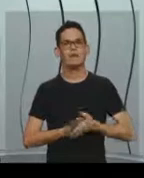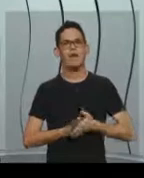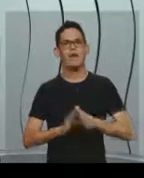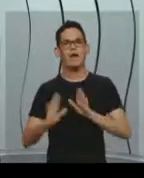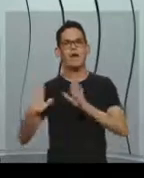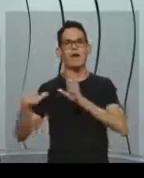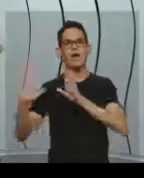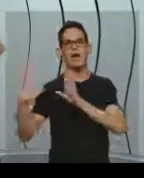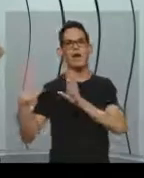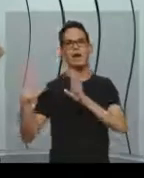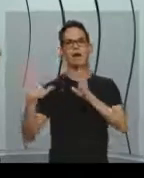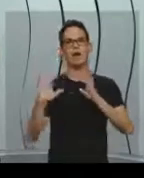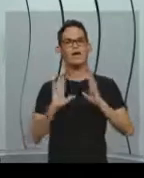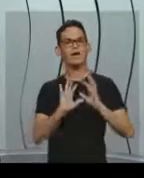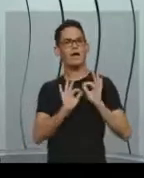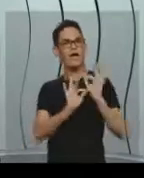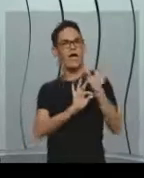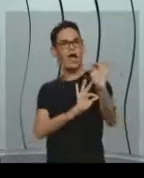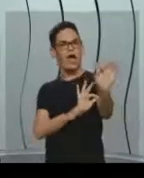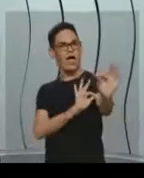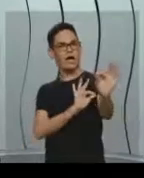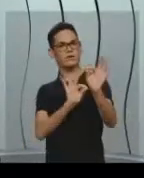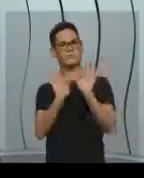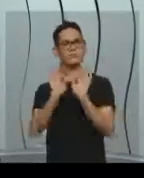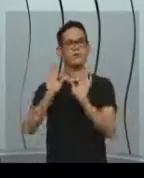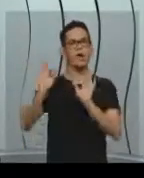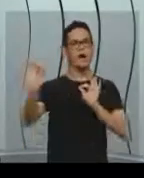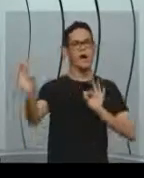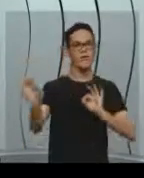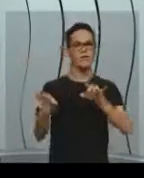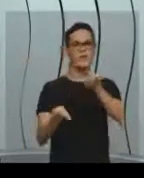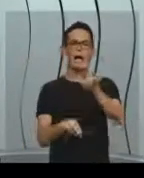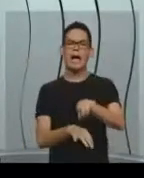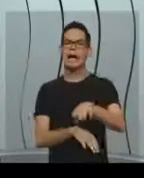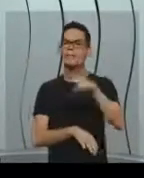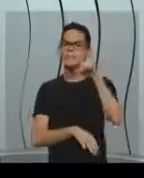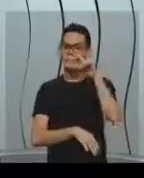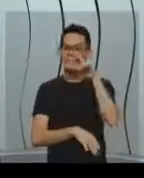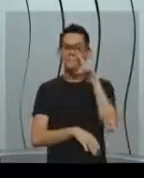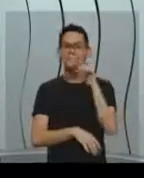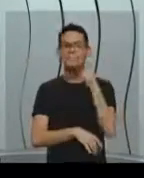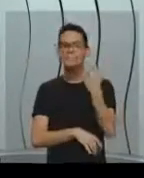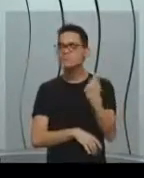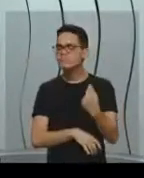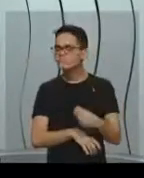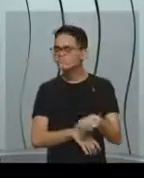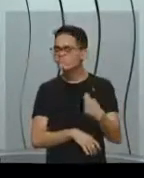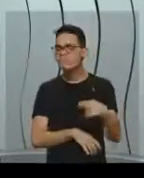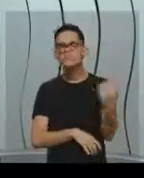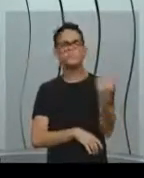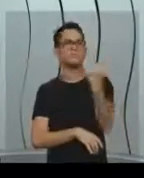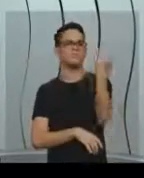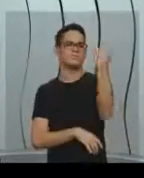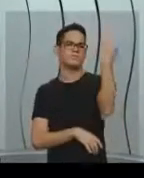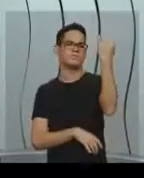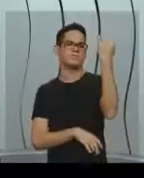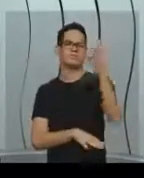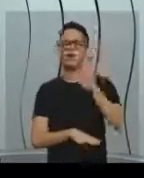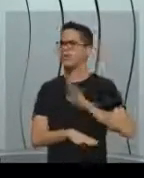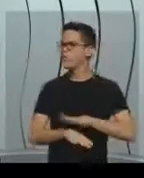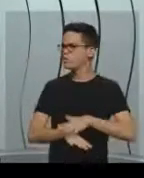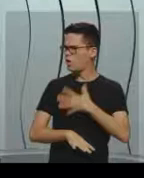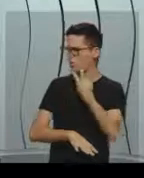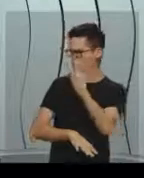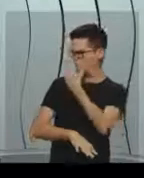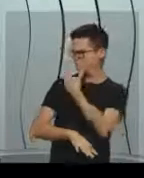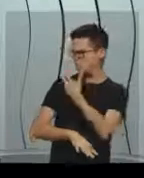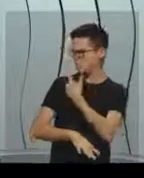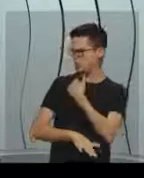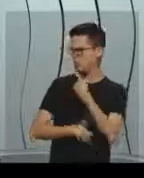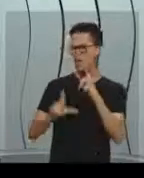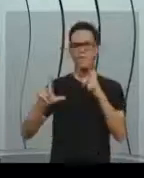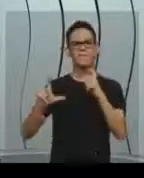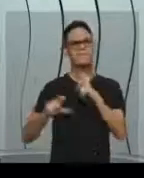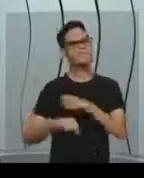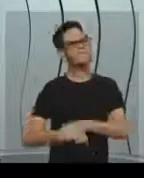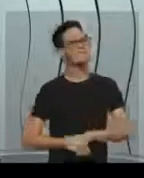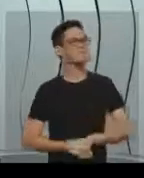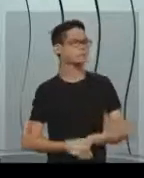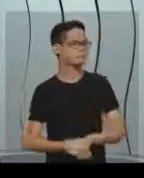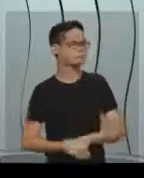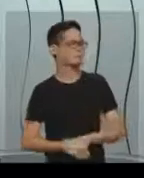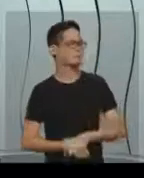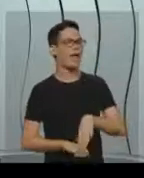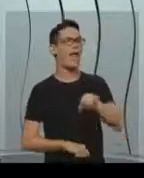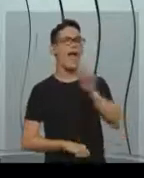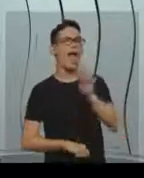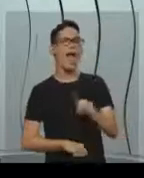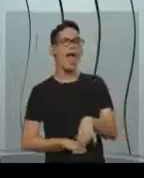Ângulo. Gente, ângulo é uma coisa seríssima. Às vezes as pessoas falam, nossa, você ficou bonita naquela foto. Aí eu costumo falar assim,